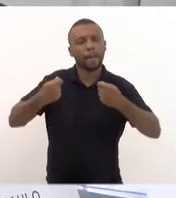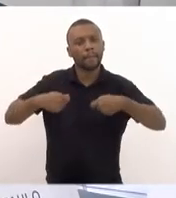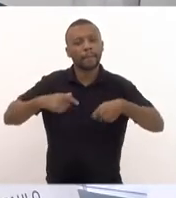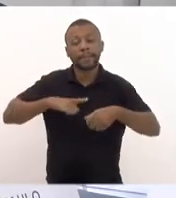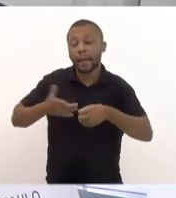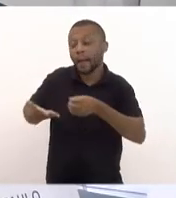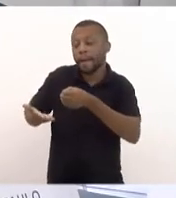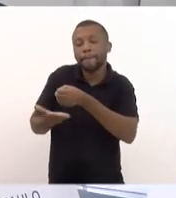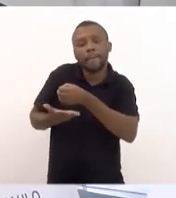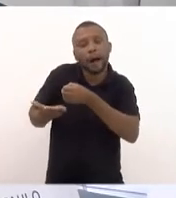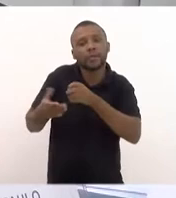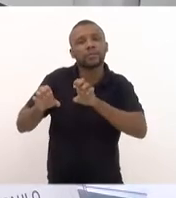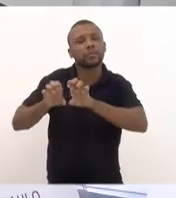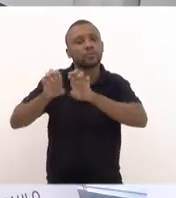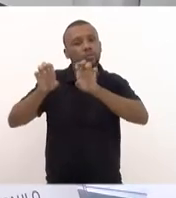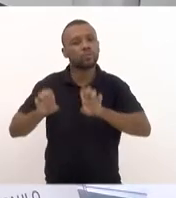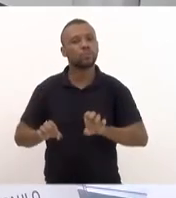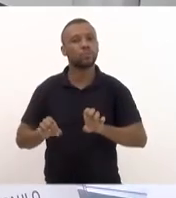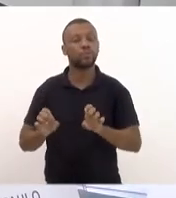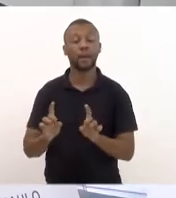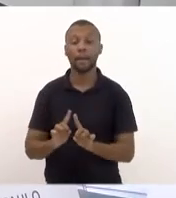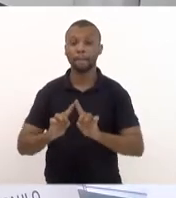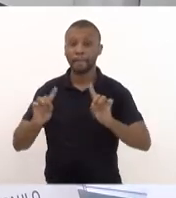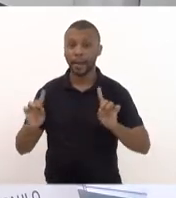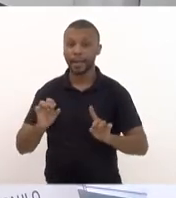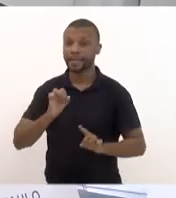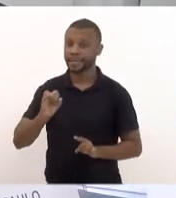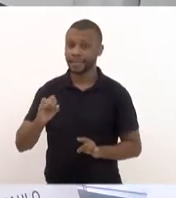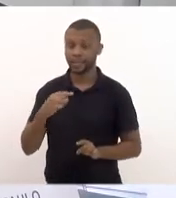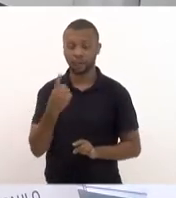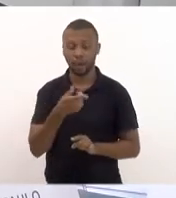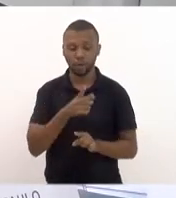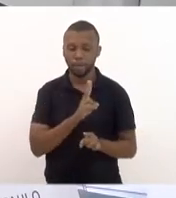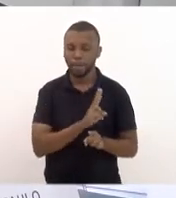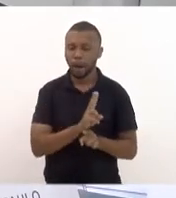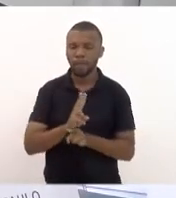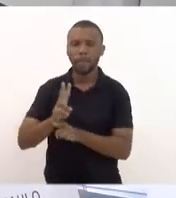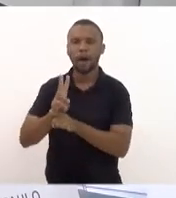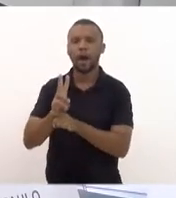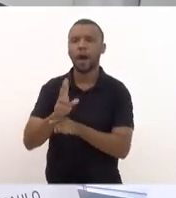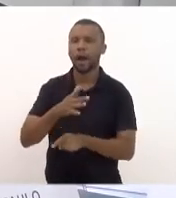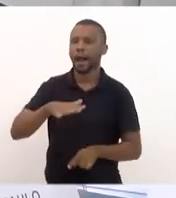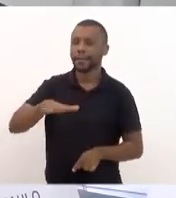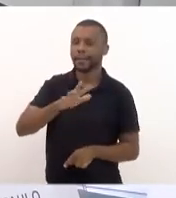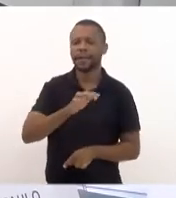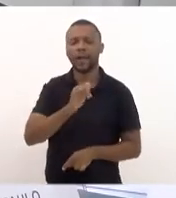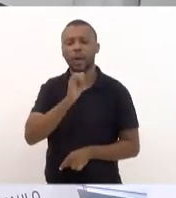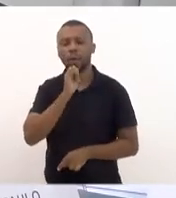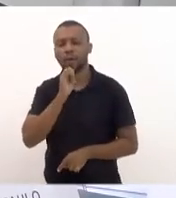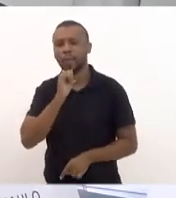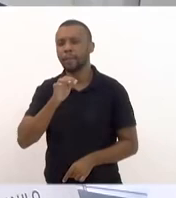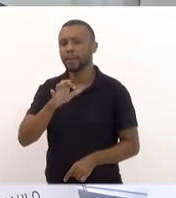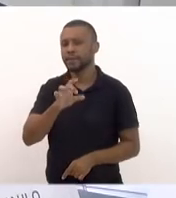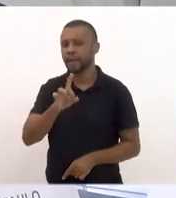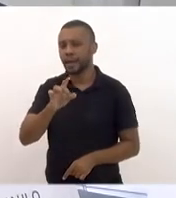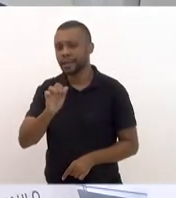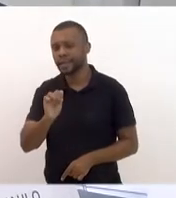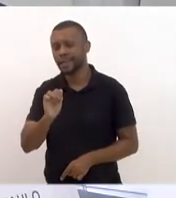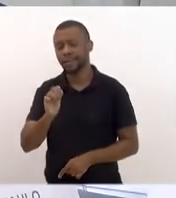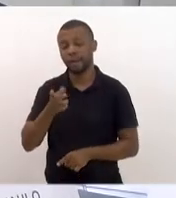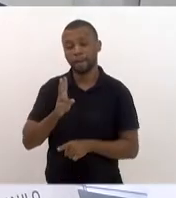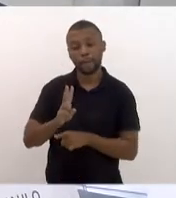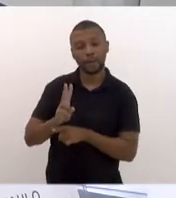não se proteger as áreas, por exemplo, a gente está falando de baixada, de